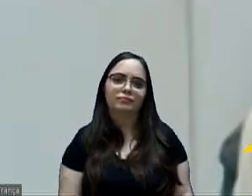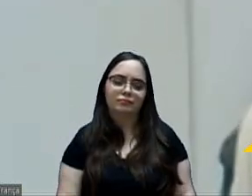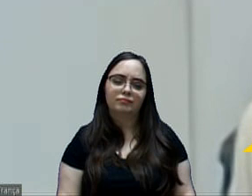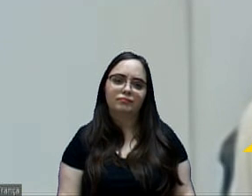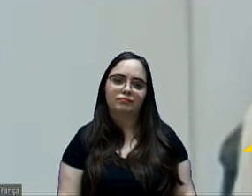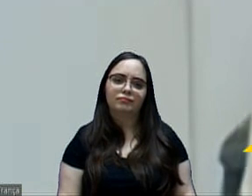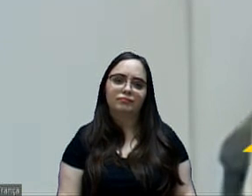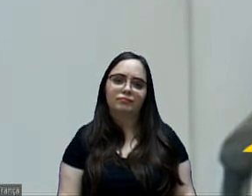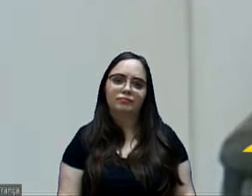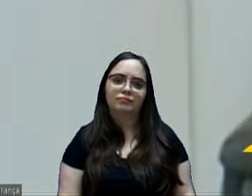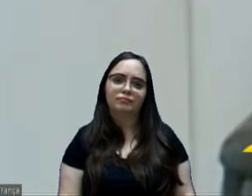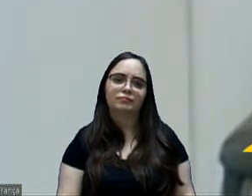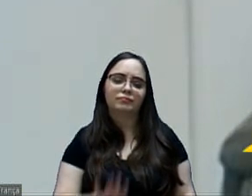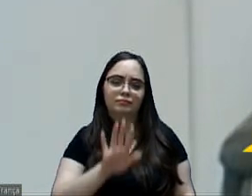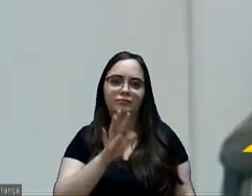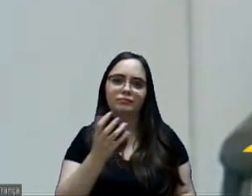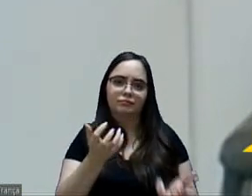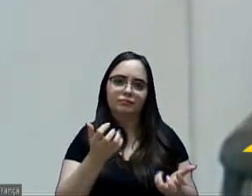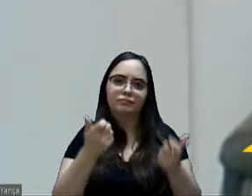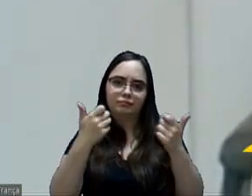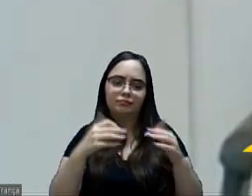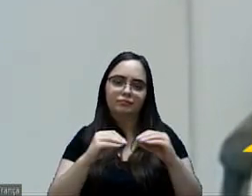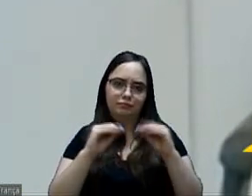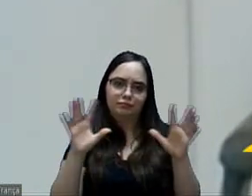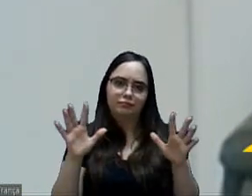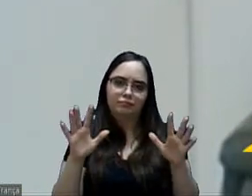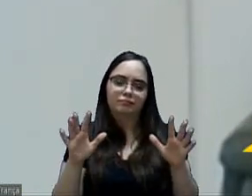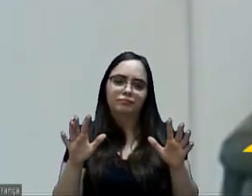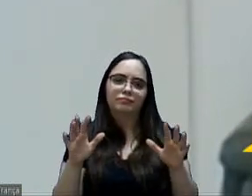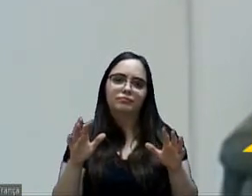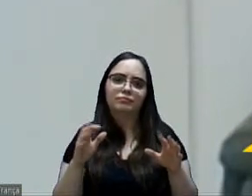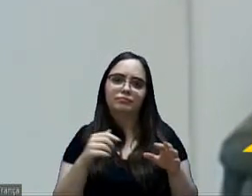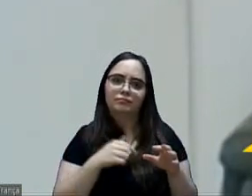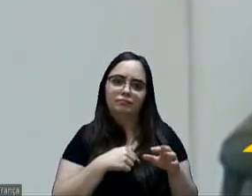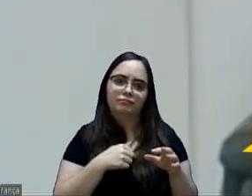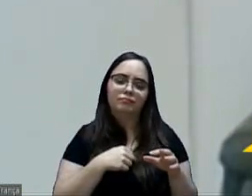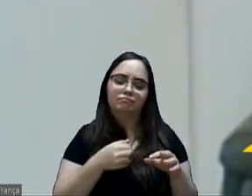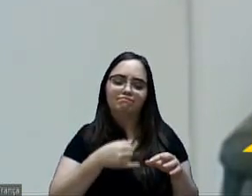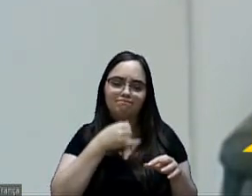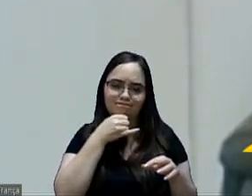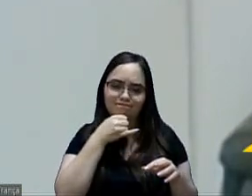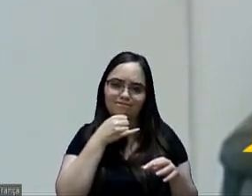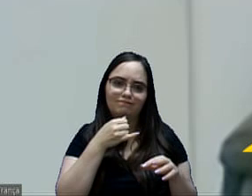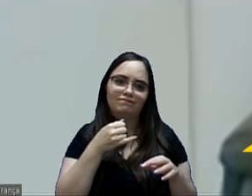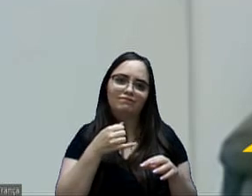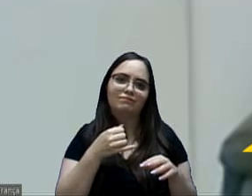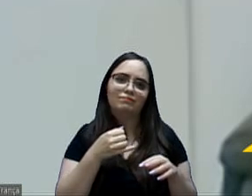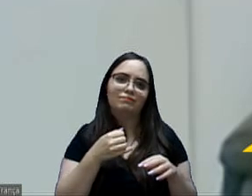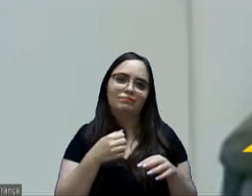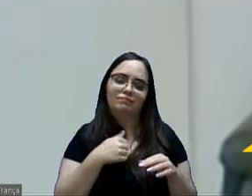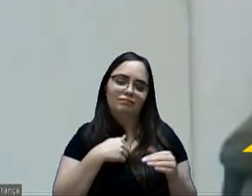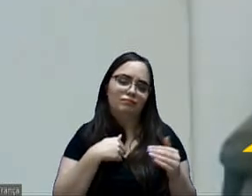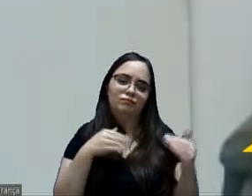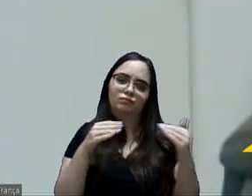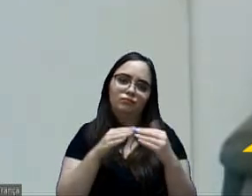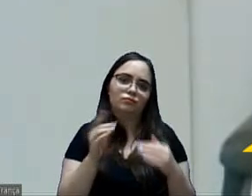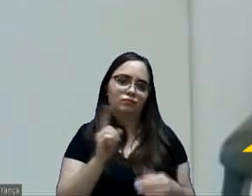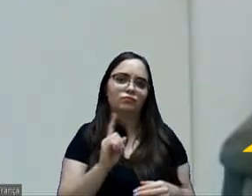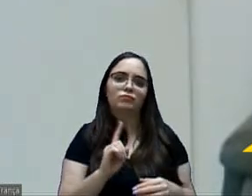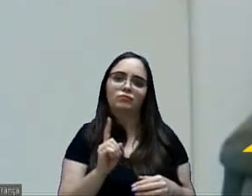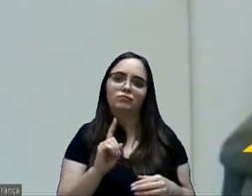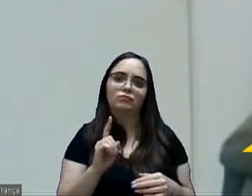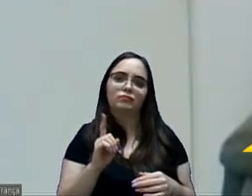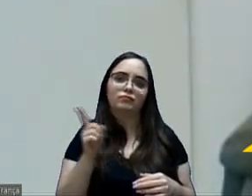seu presidente, deixar claro isso. Lamento muito, não posso concordar, que